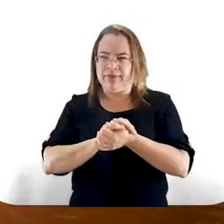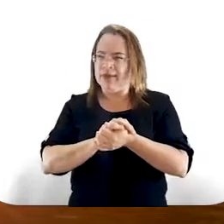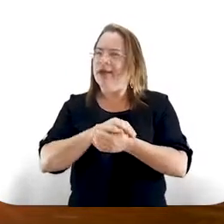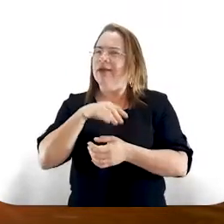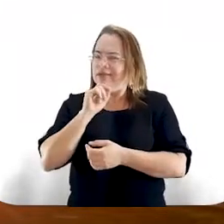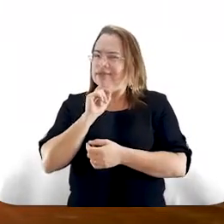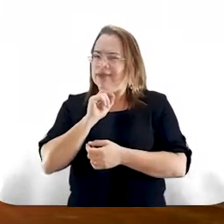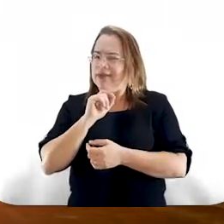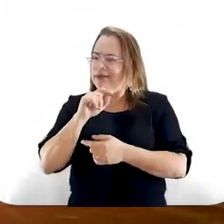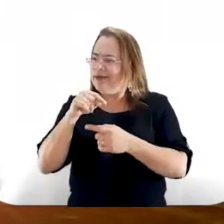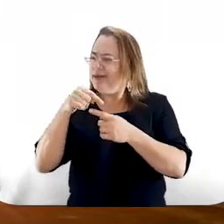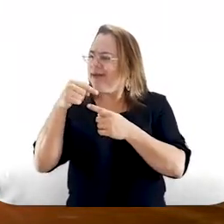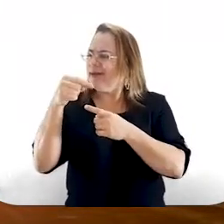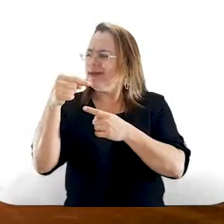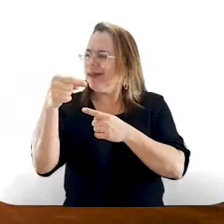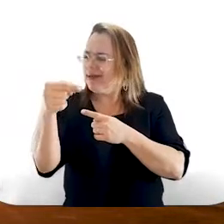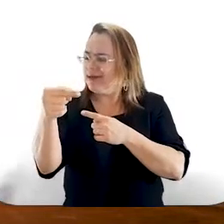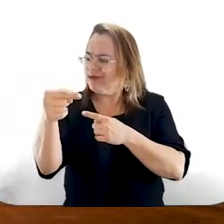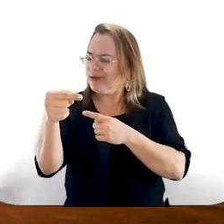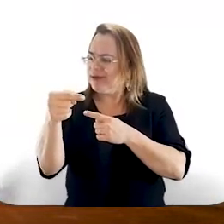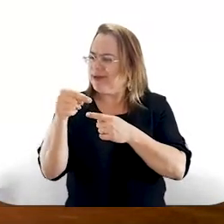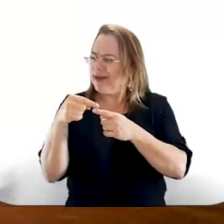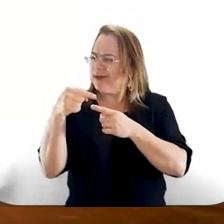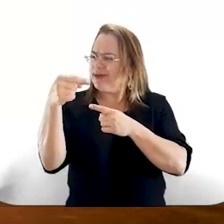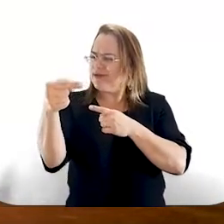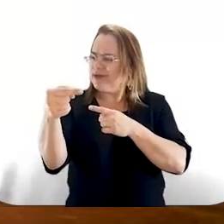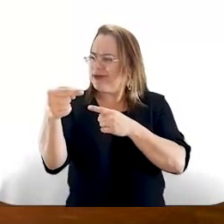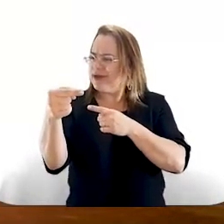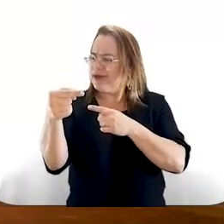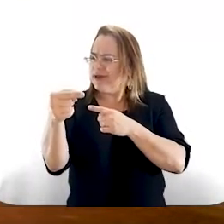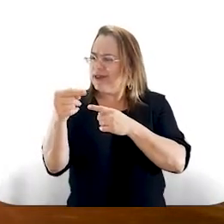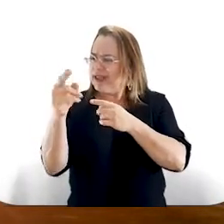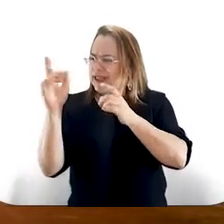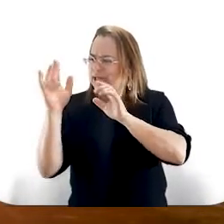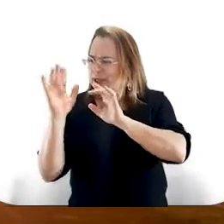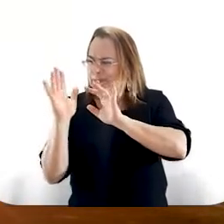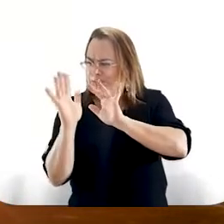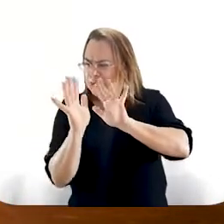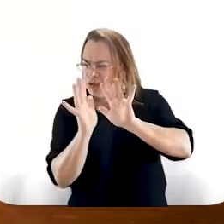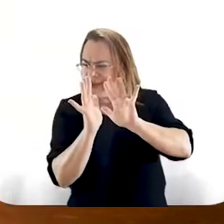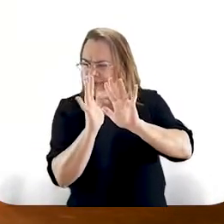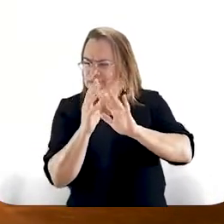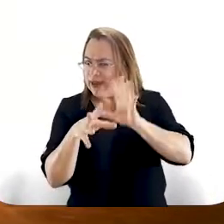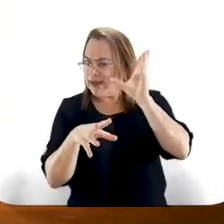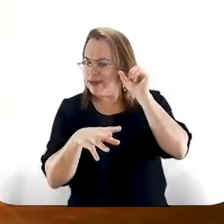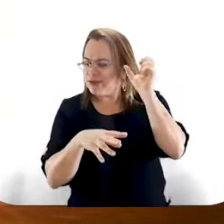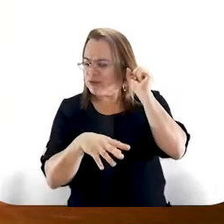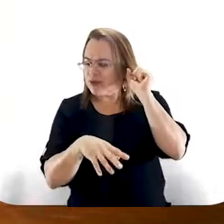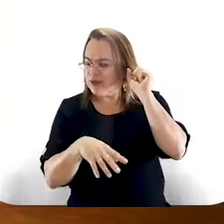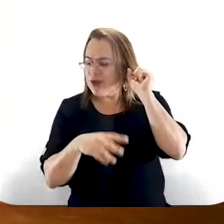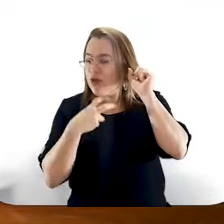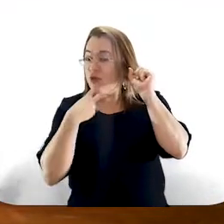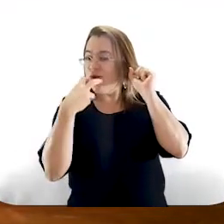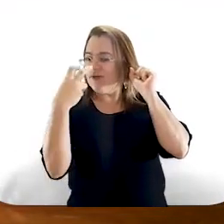Até que lá na frente, no meio daquela multidão, eis que se escuta uma